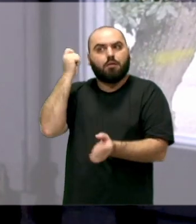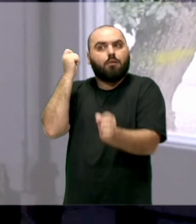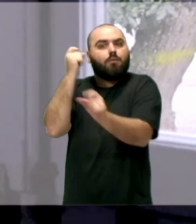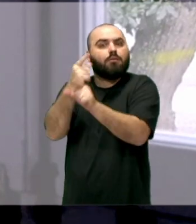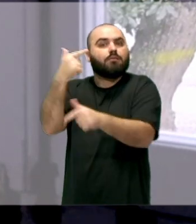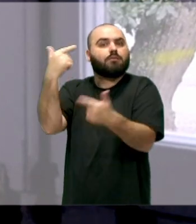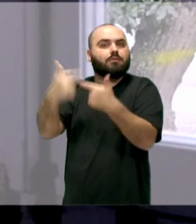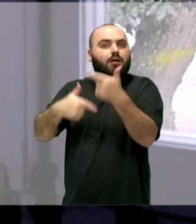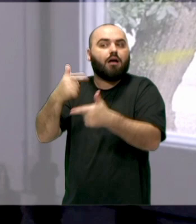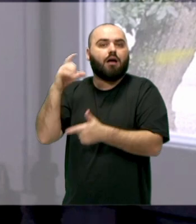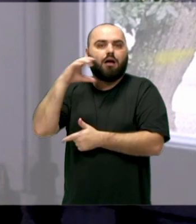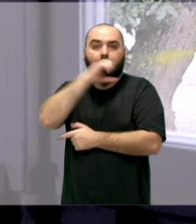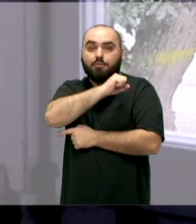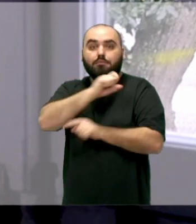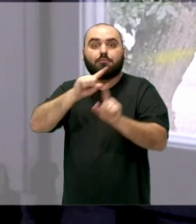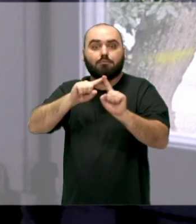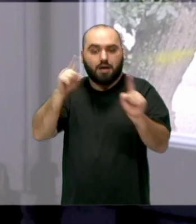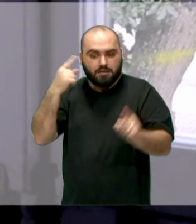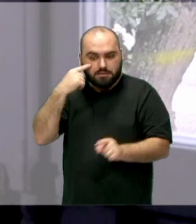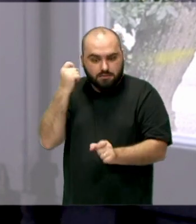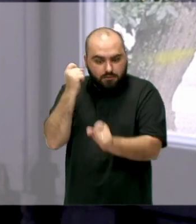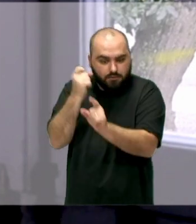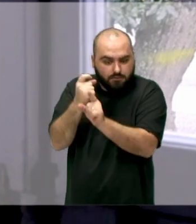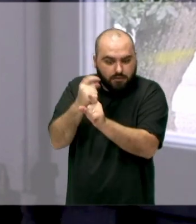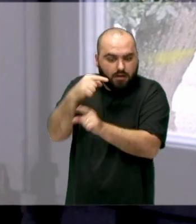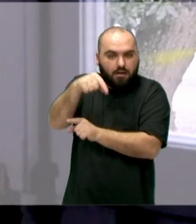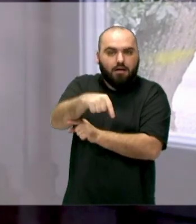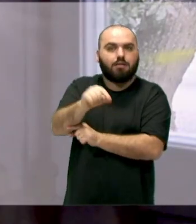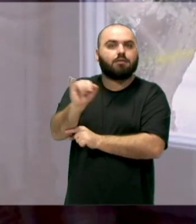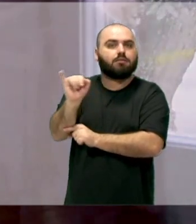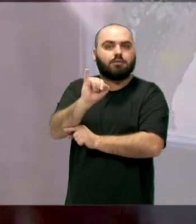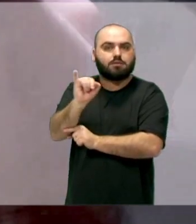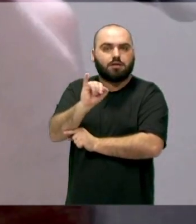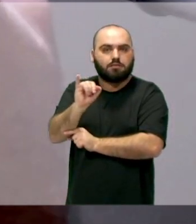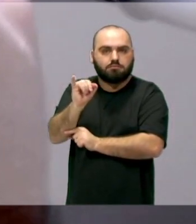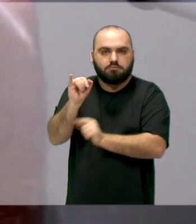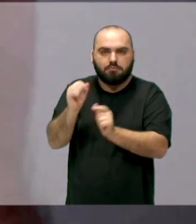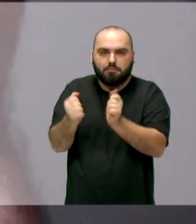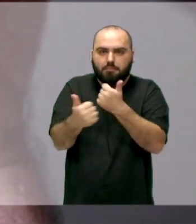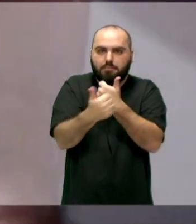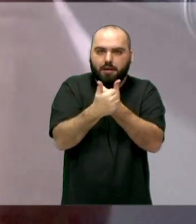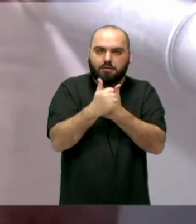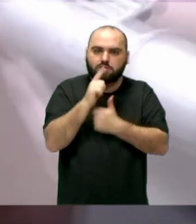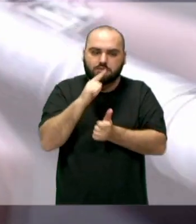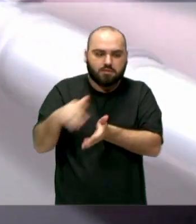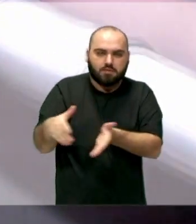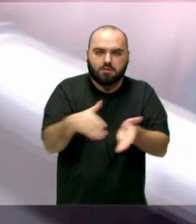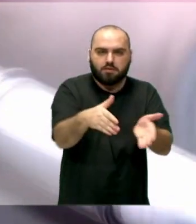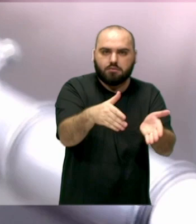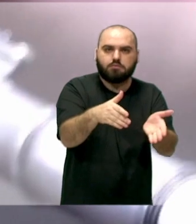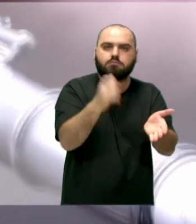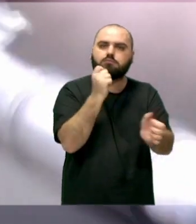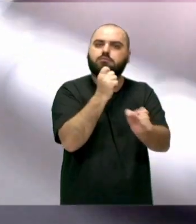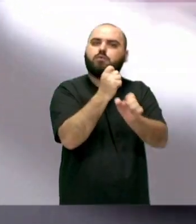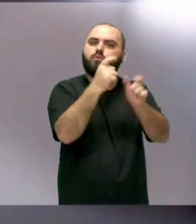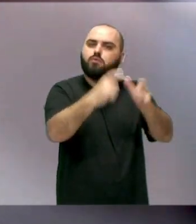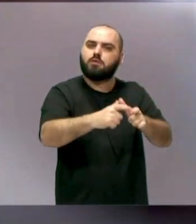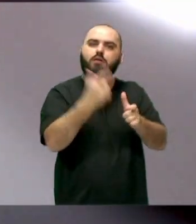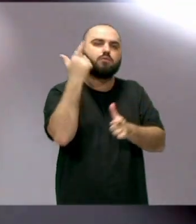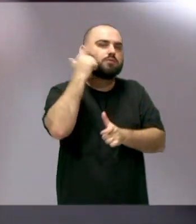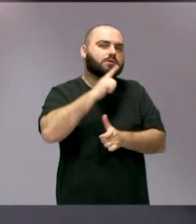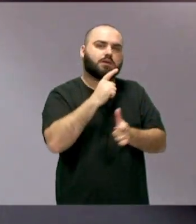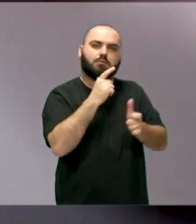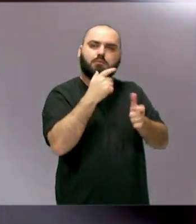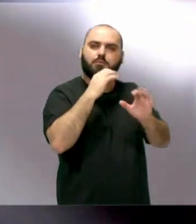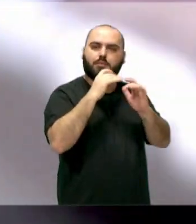Itajaiaçu, eles encontraram um refúgio para tocar e ganhar dinheiro, uma casa de tolerância. Os músicos que se reuniam para tocar